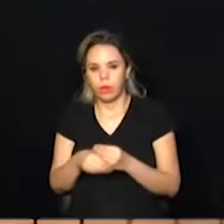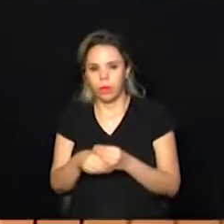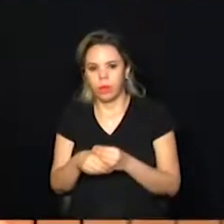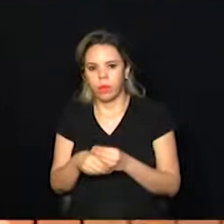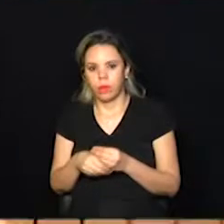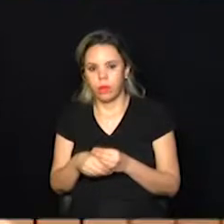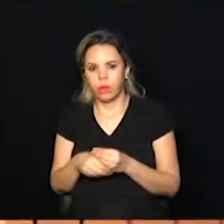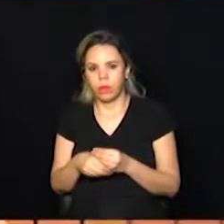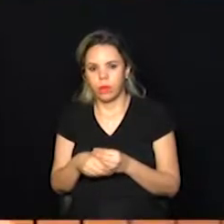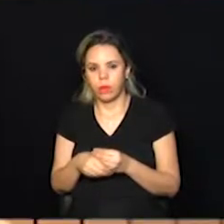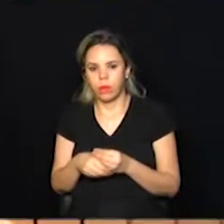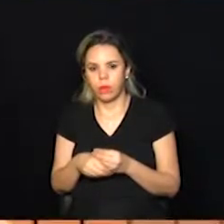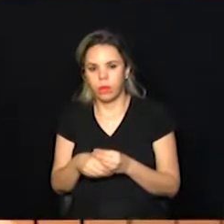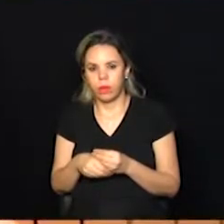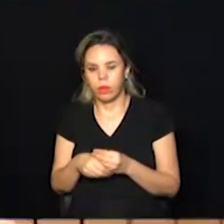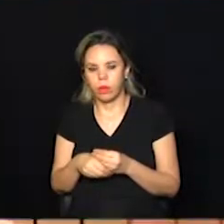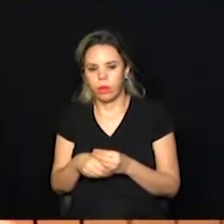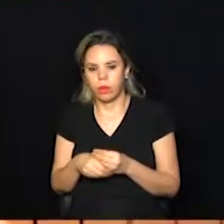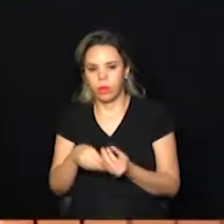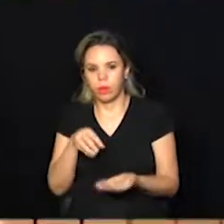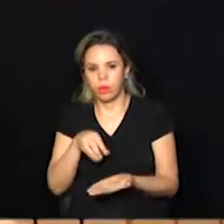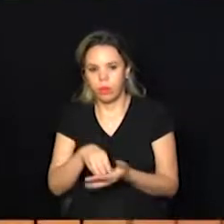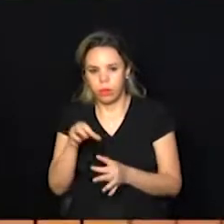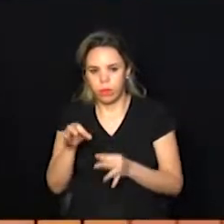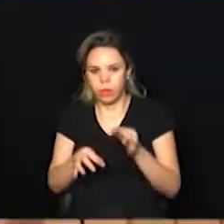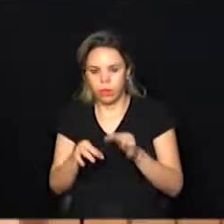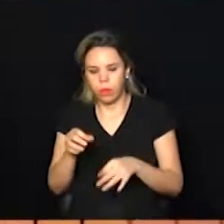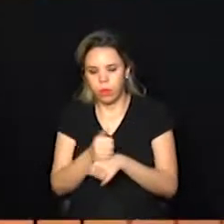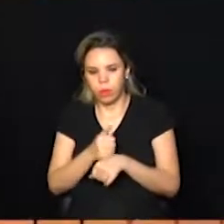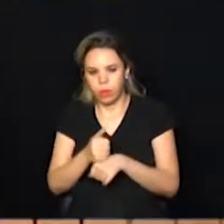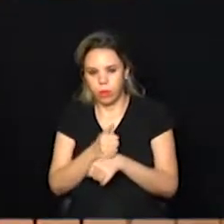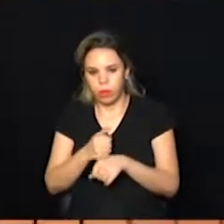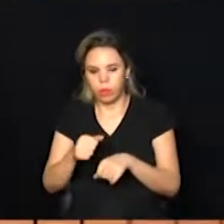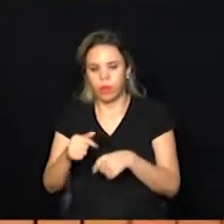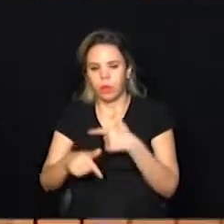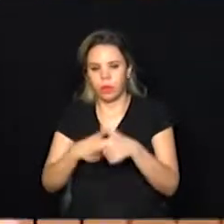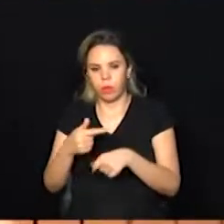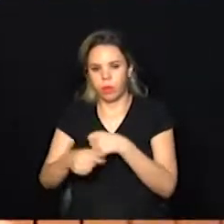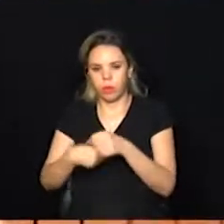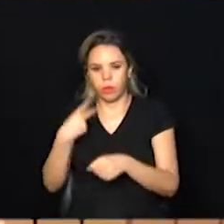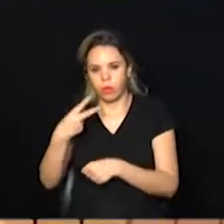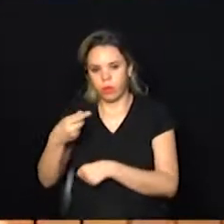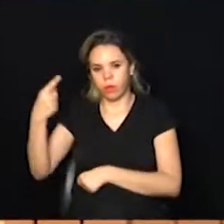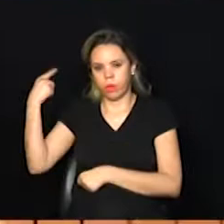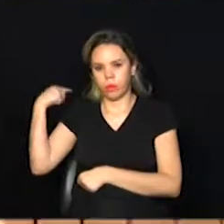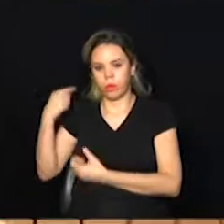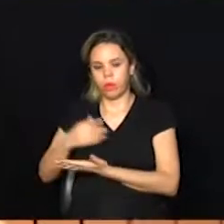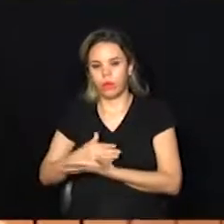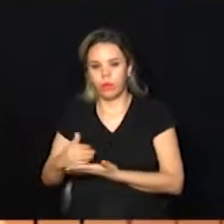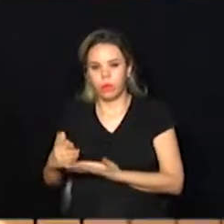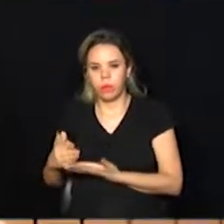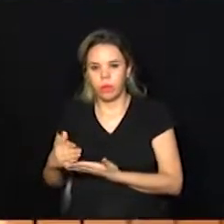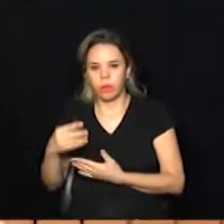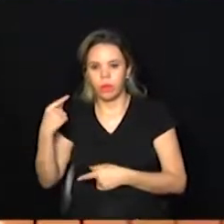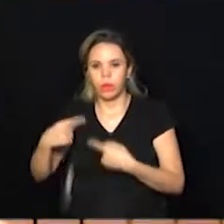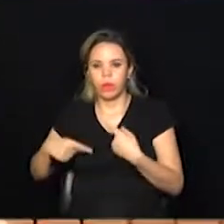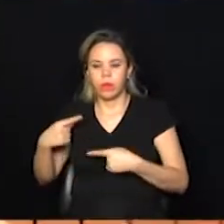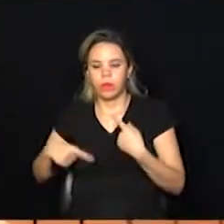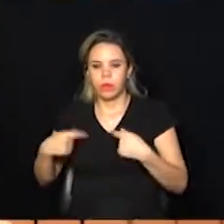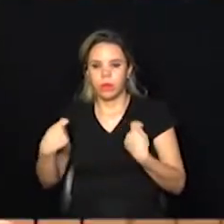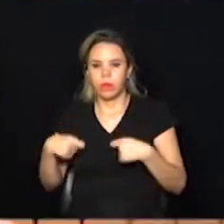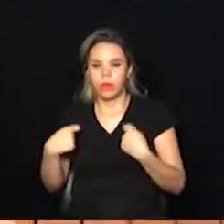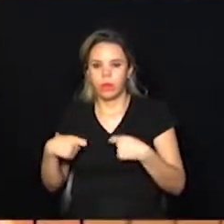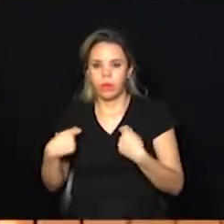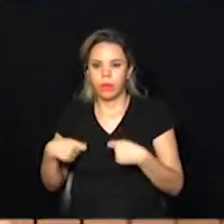vez implementada a vara de juizado especializado, também na legislatura passada, nós começamos a dar início à discussão sobre a